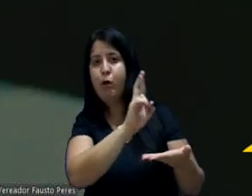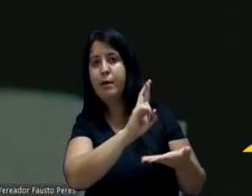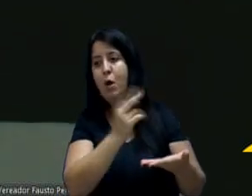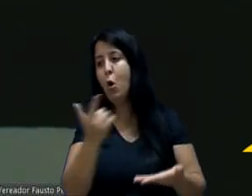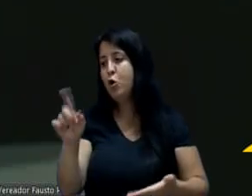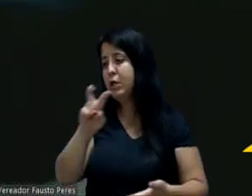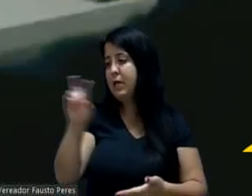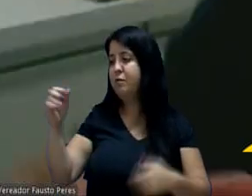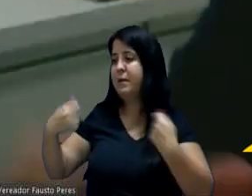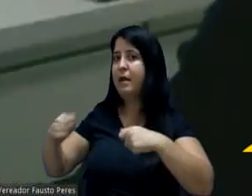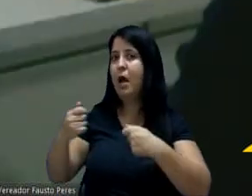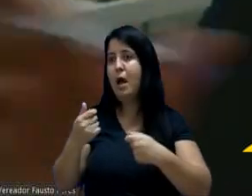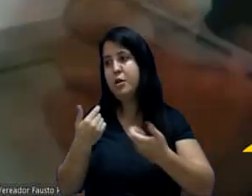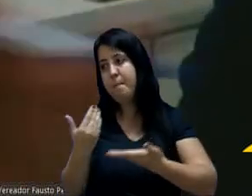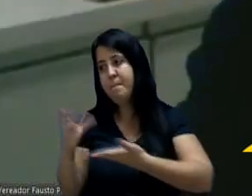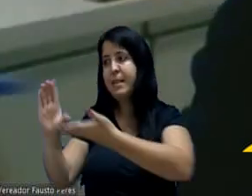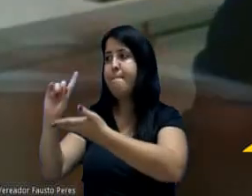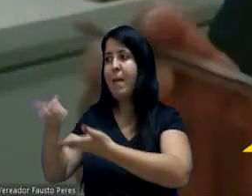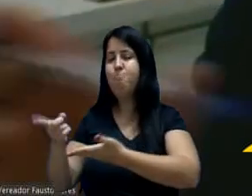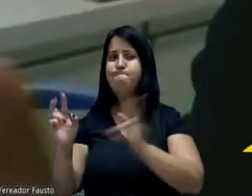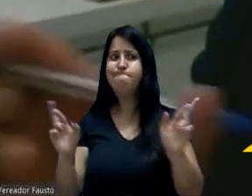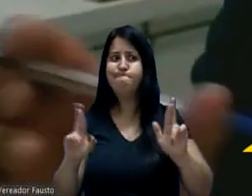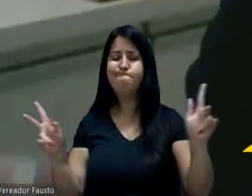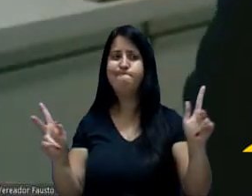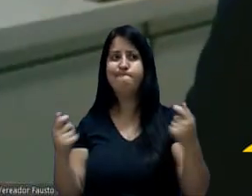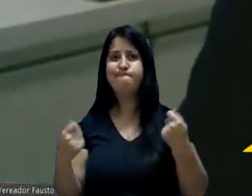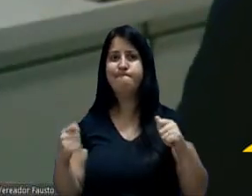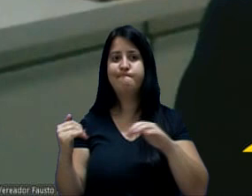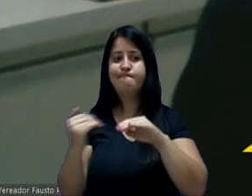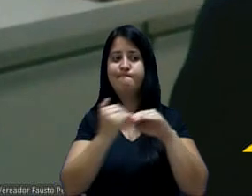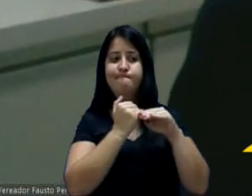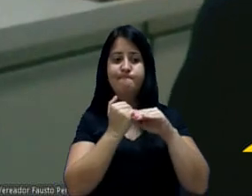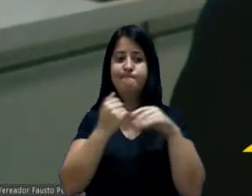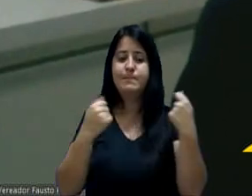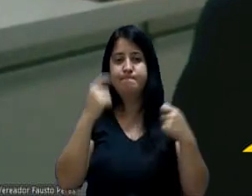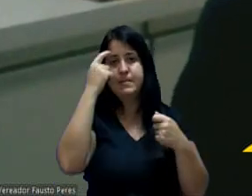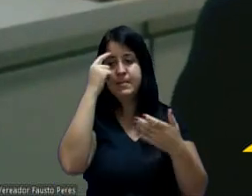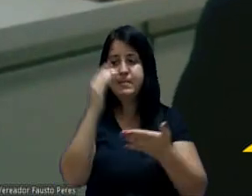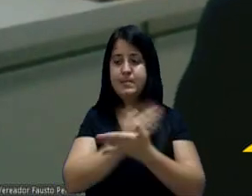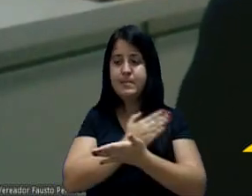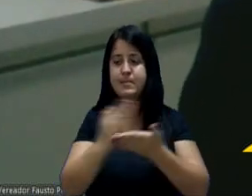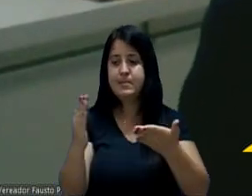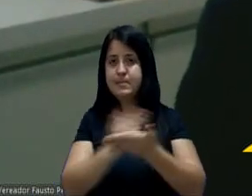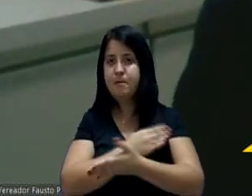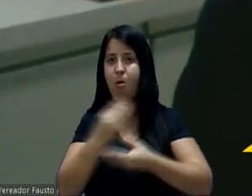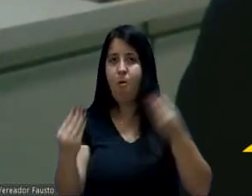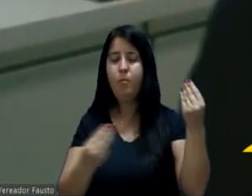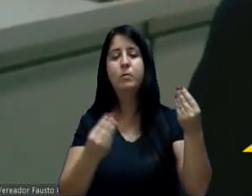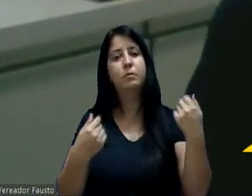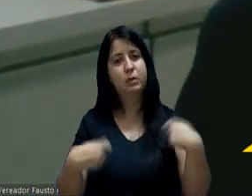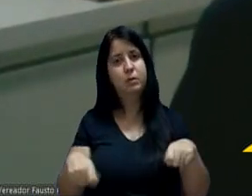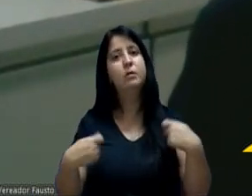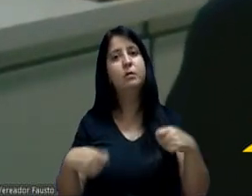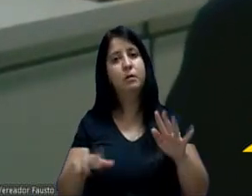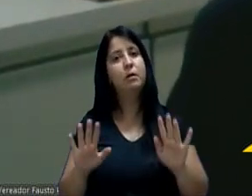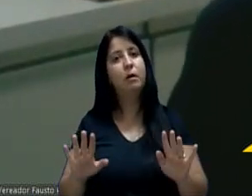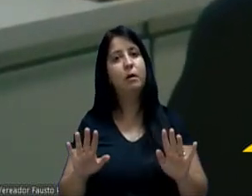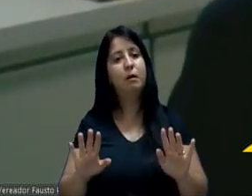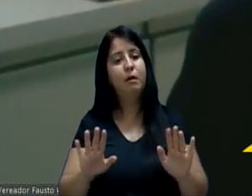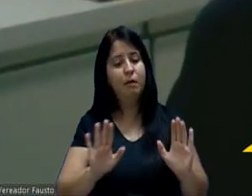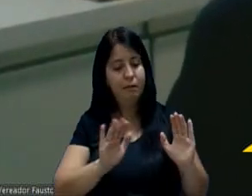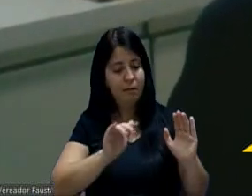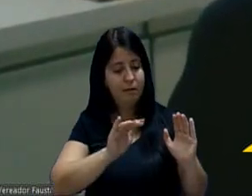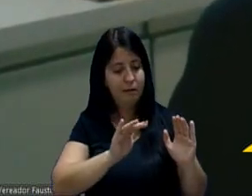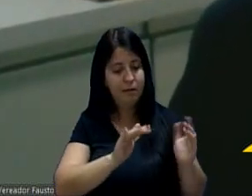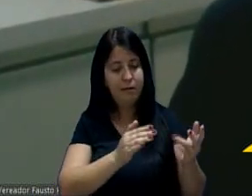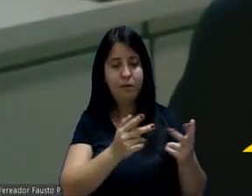a gente ensina 1.000. Então, tem que ter uma equiparação nessas horas de fazer a destinação das emendas. Aí eu acho que o executivo tem toda